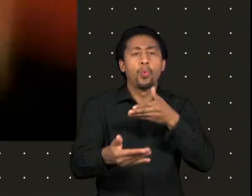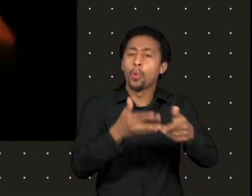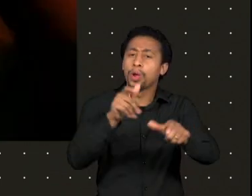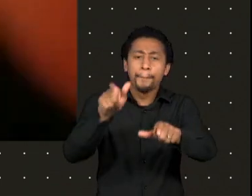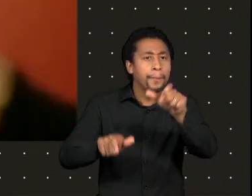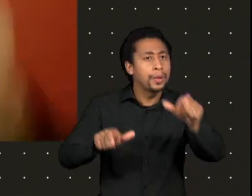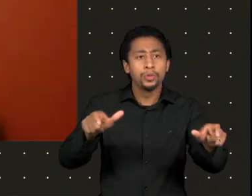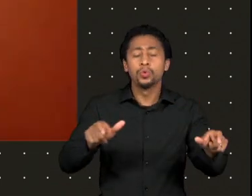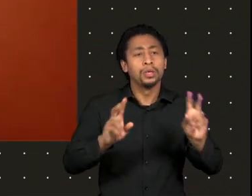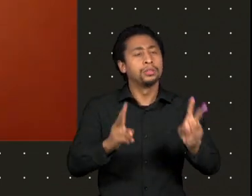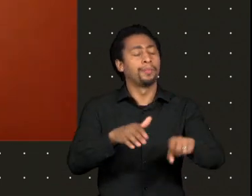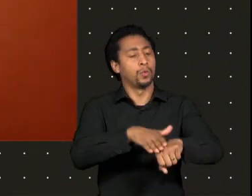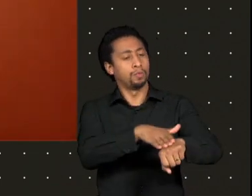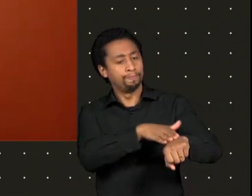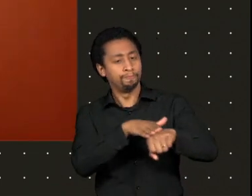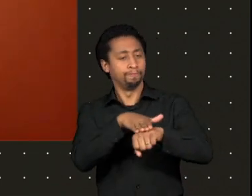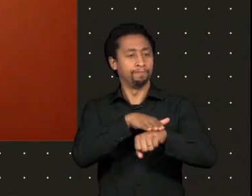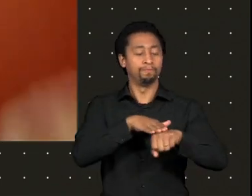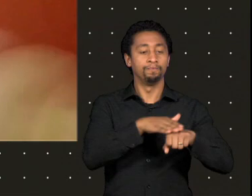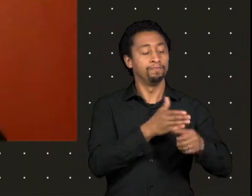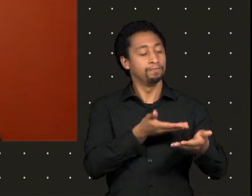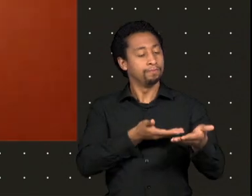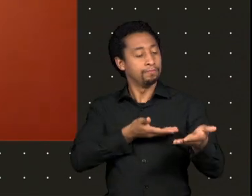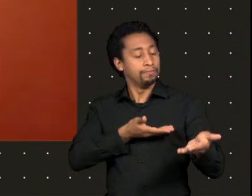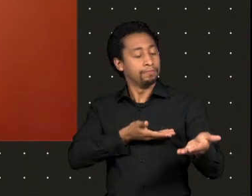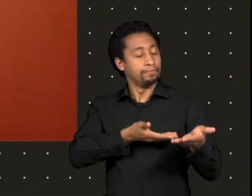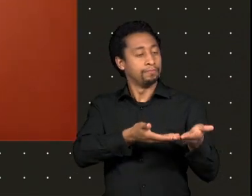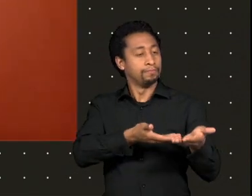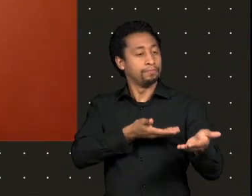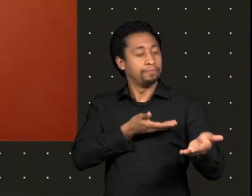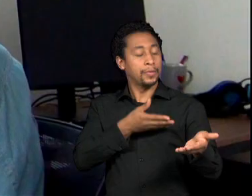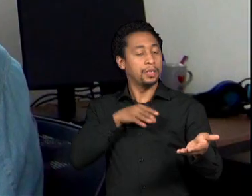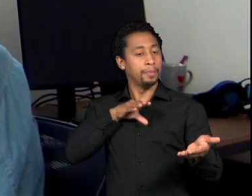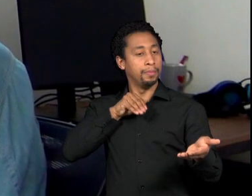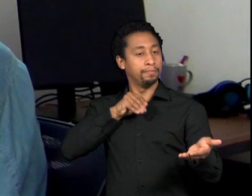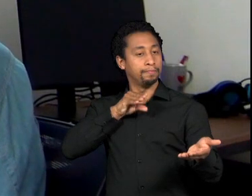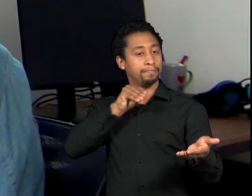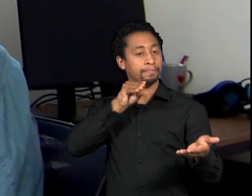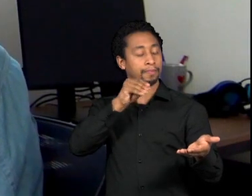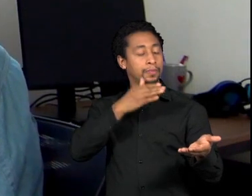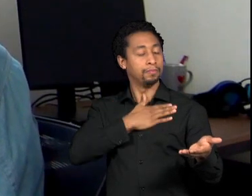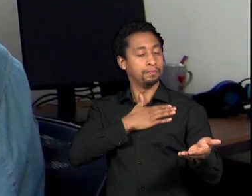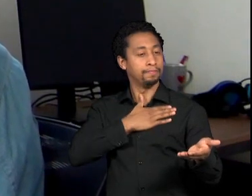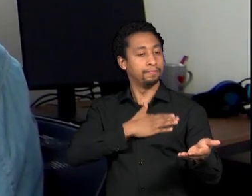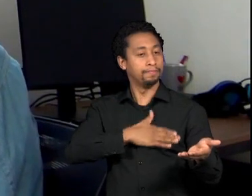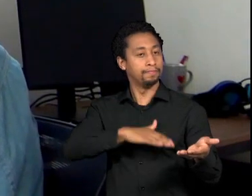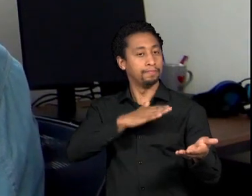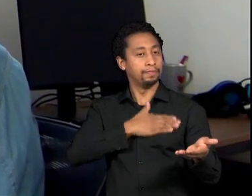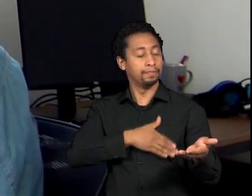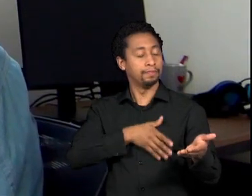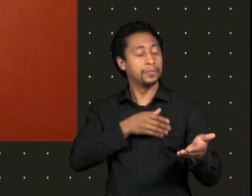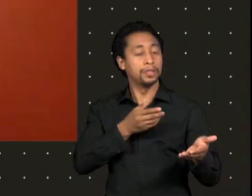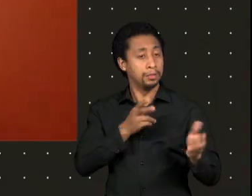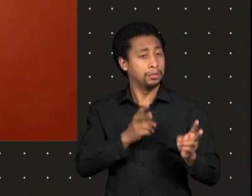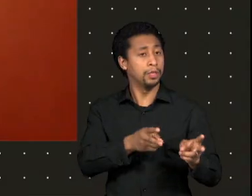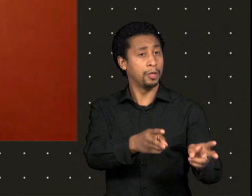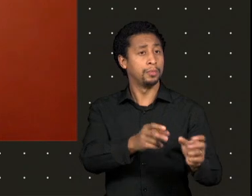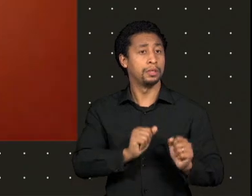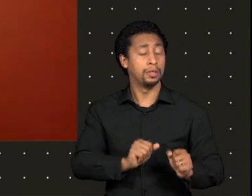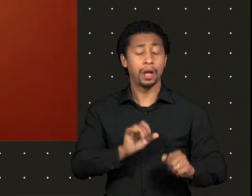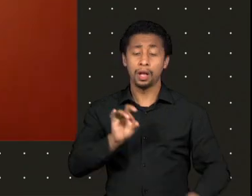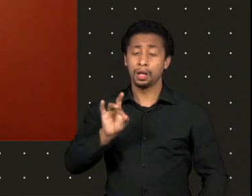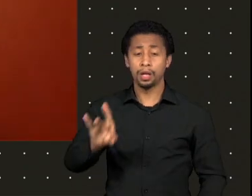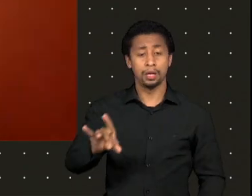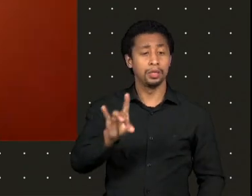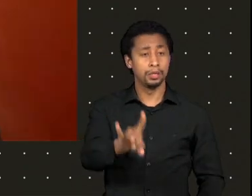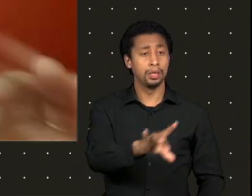todos absolutamente iguais, inclusive ele, no trabalho. E cada um fazendo a sua